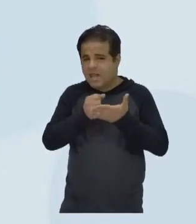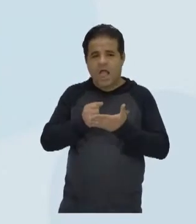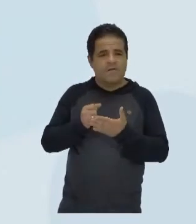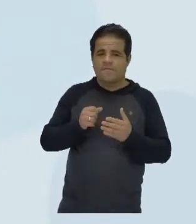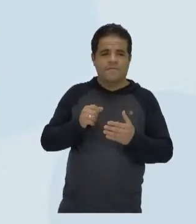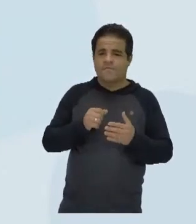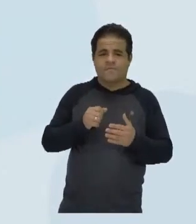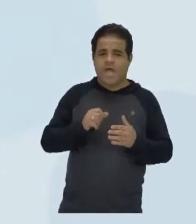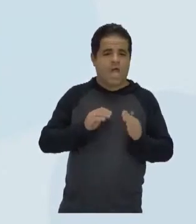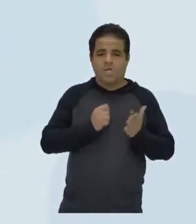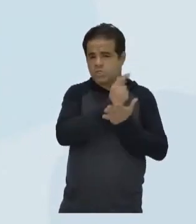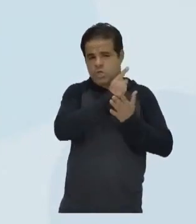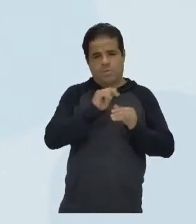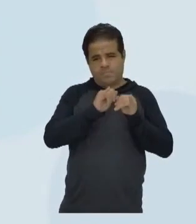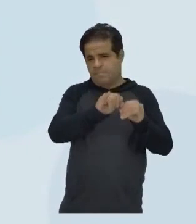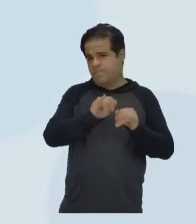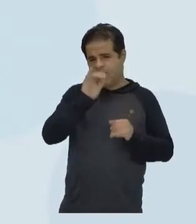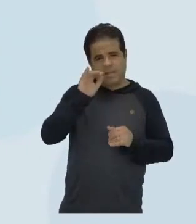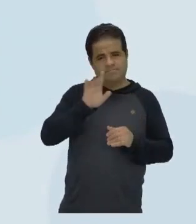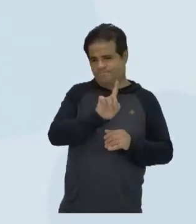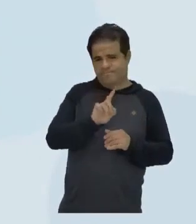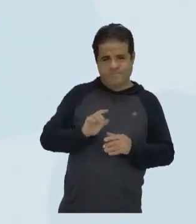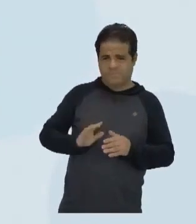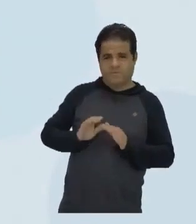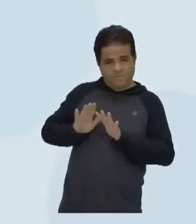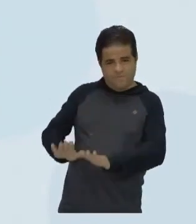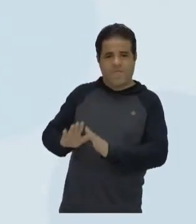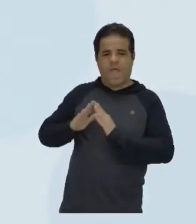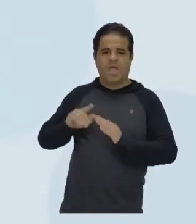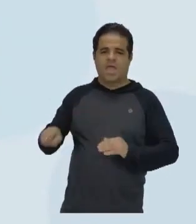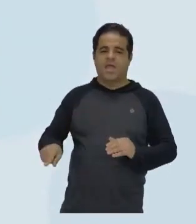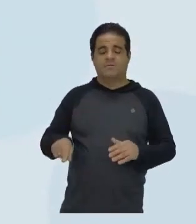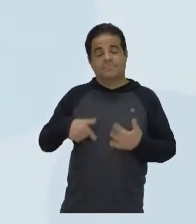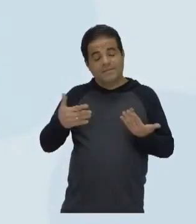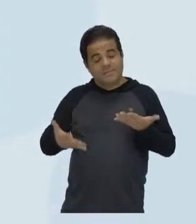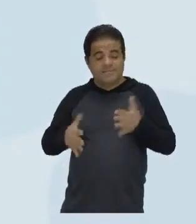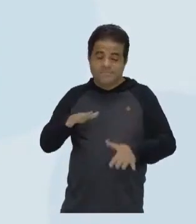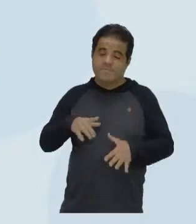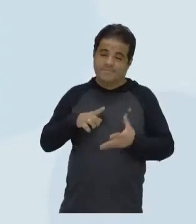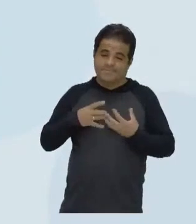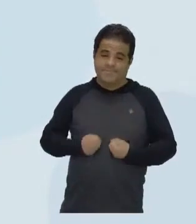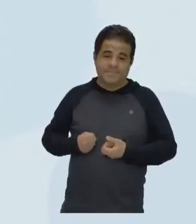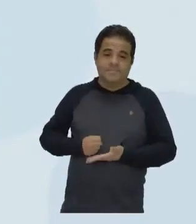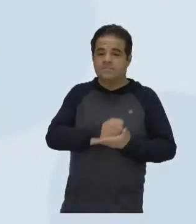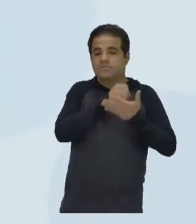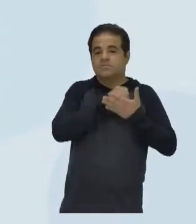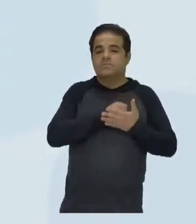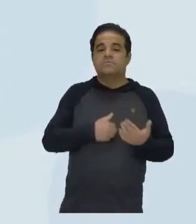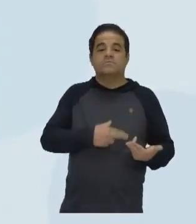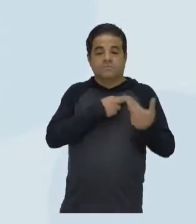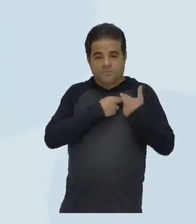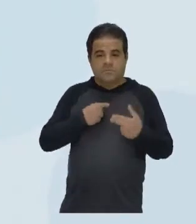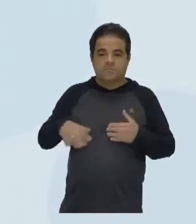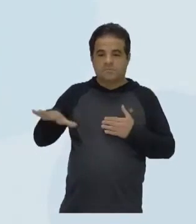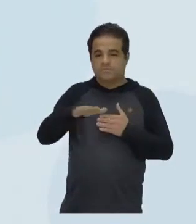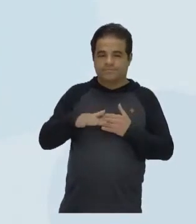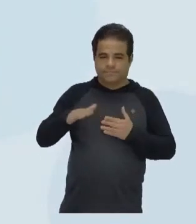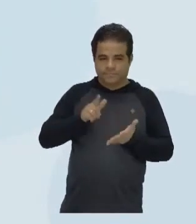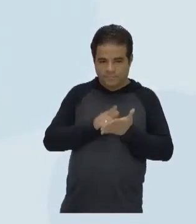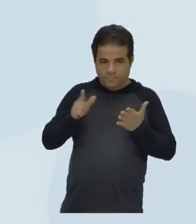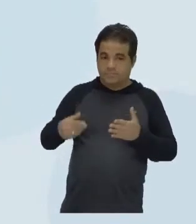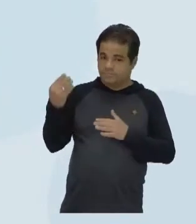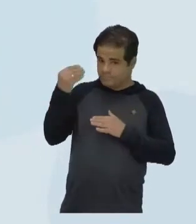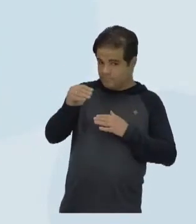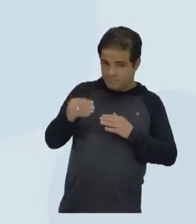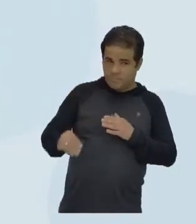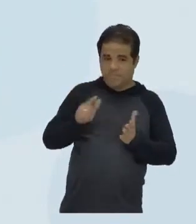compras, especialmente nos supermercados, mas muitas vezes acabam cedendo. Os responsáveis pelo levantamento da InterScience